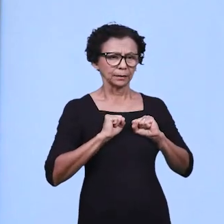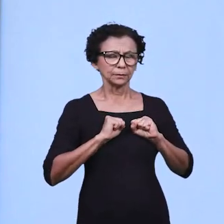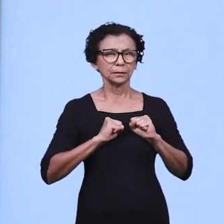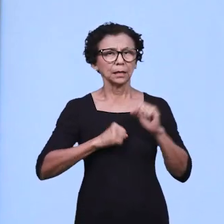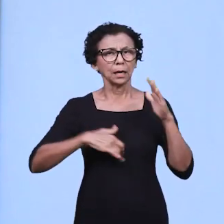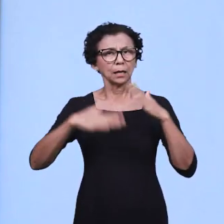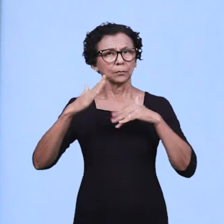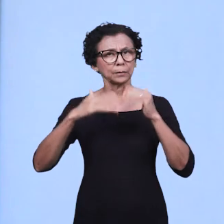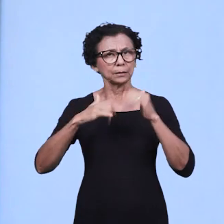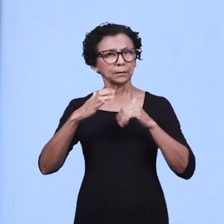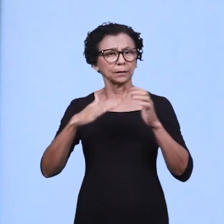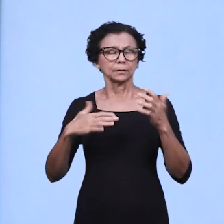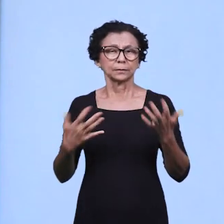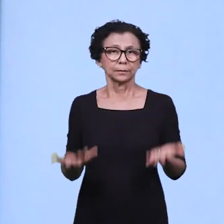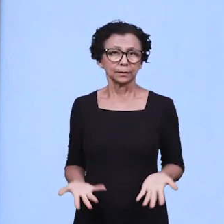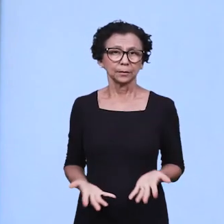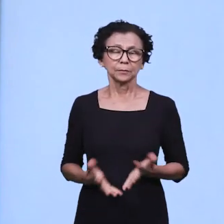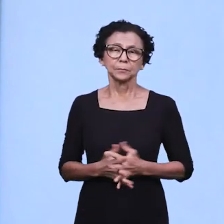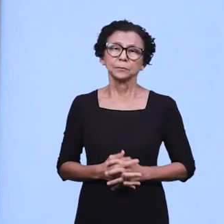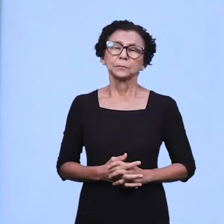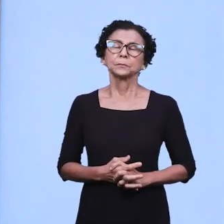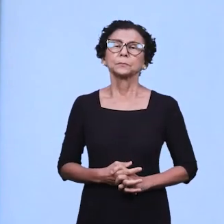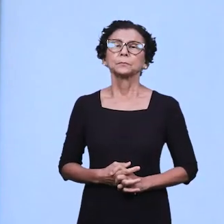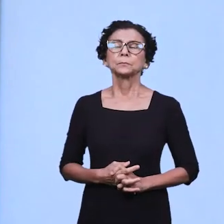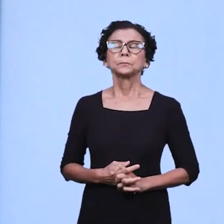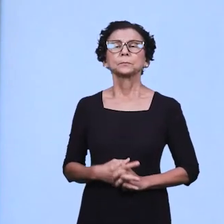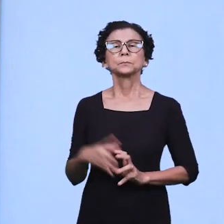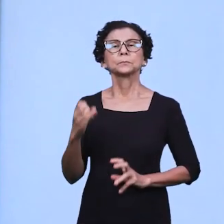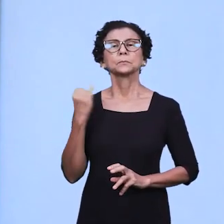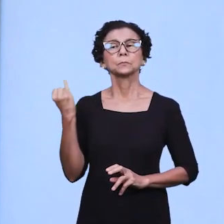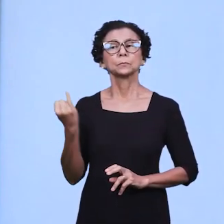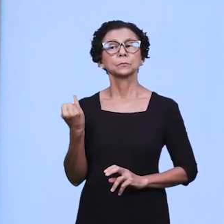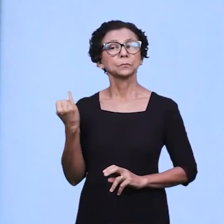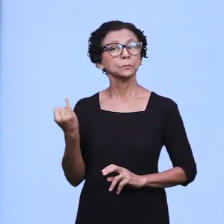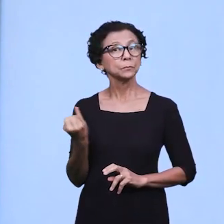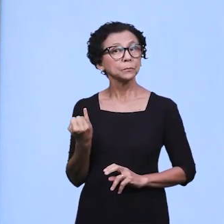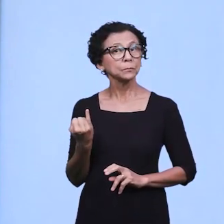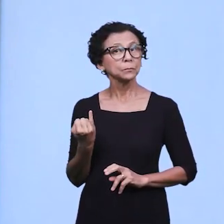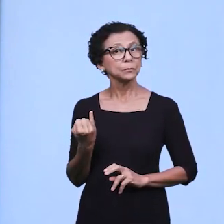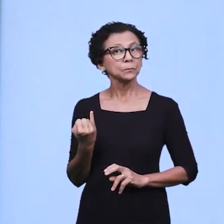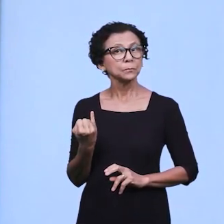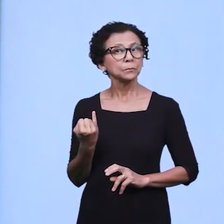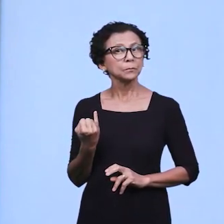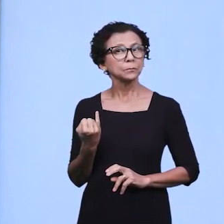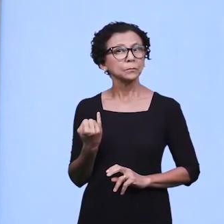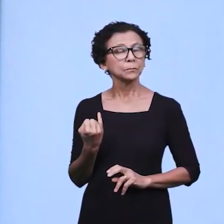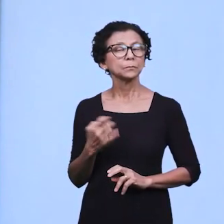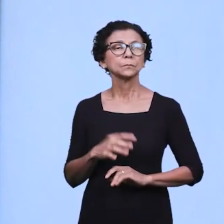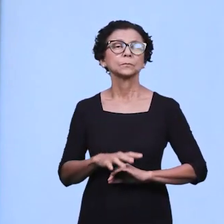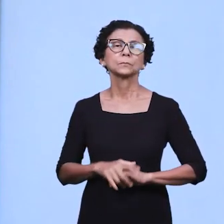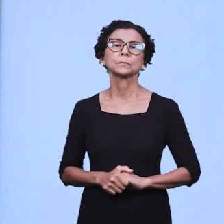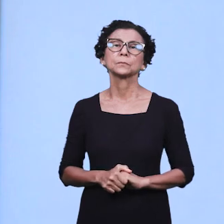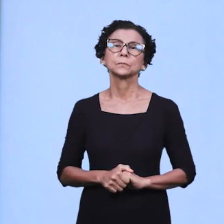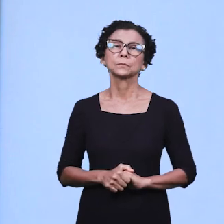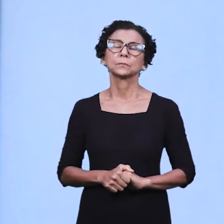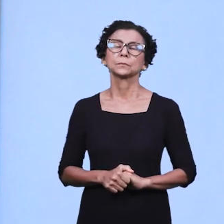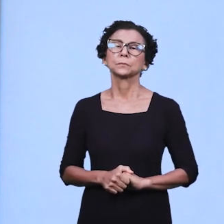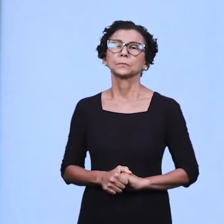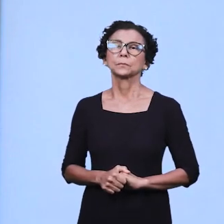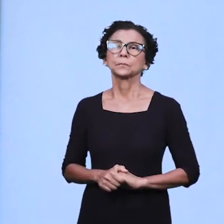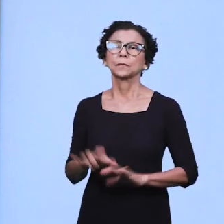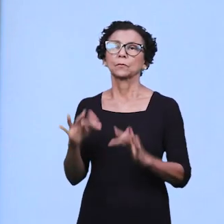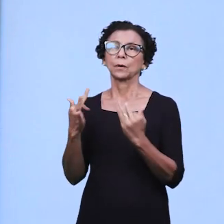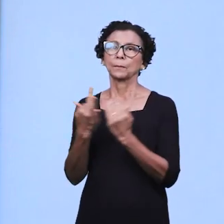humano aprende o tempo todo, né? Então é importante que a escola ela saiba exatamente o que acontece em cada momento da vida do filho.